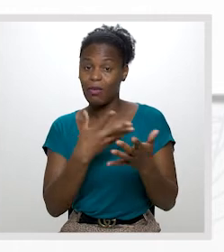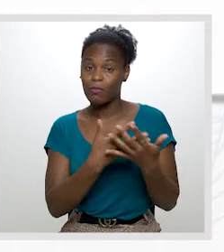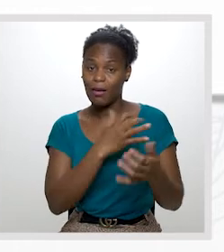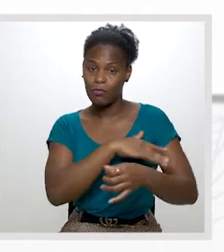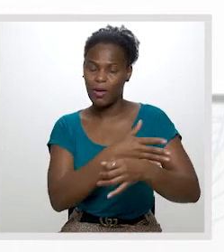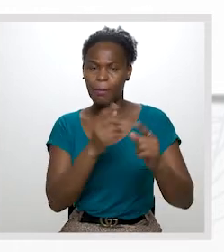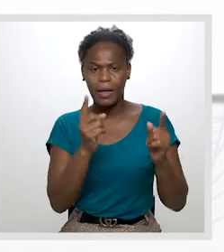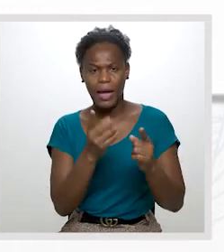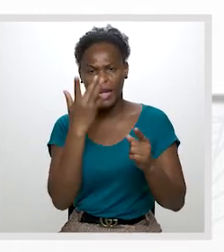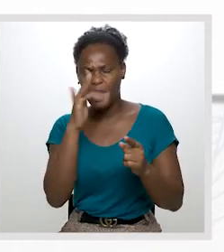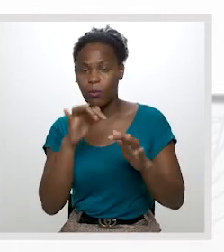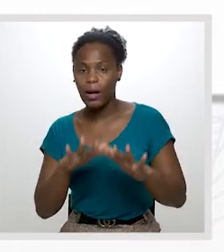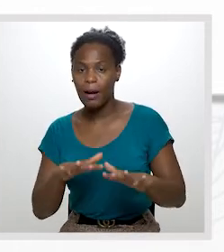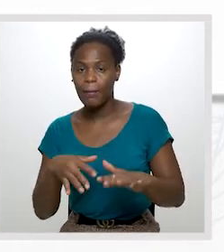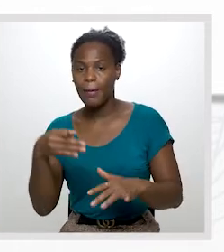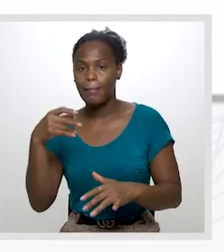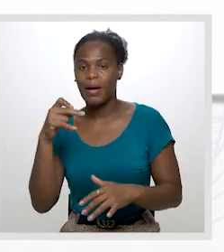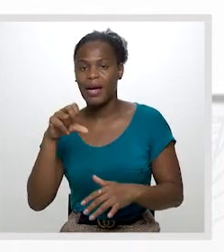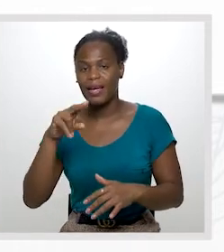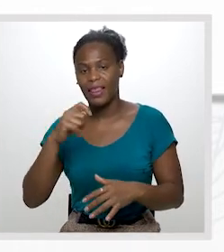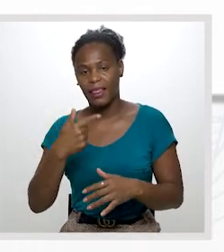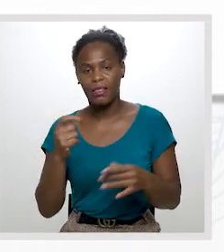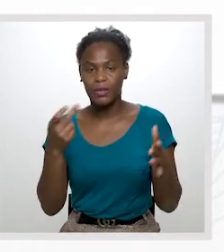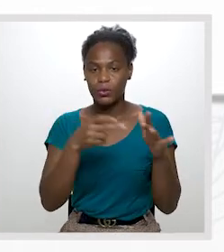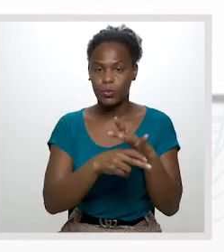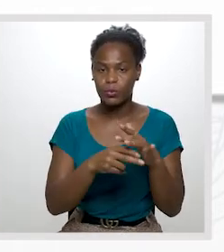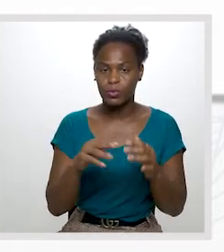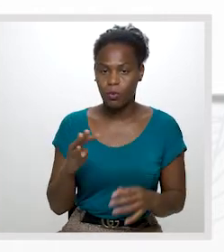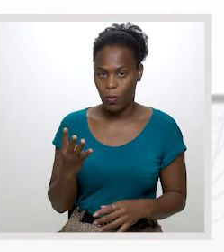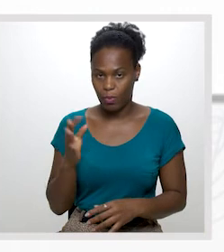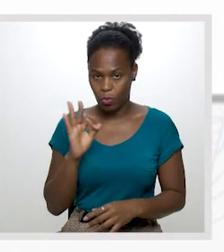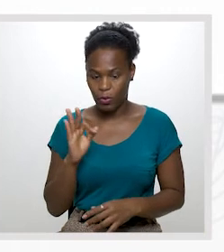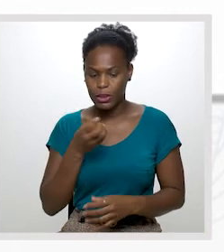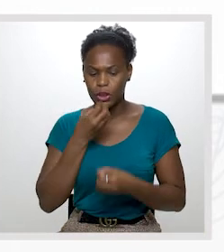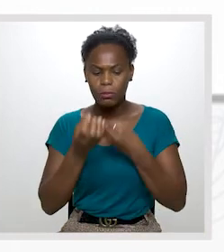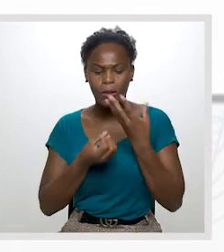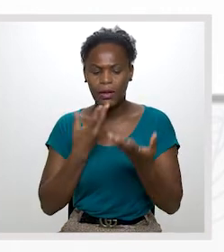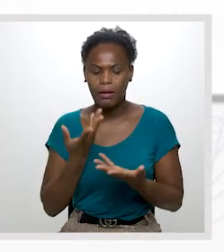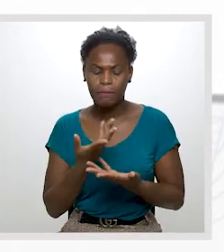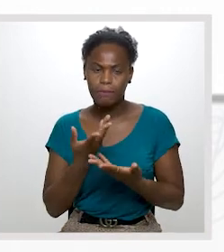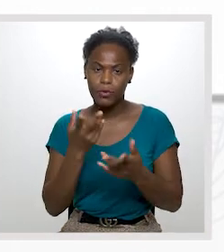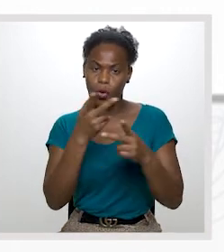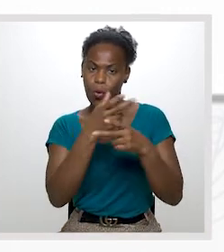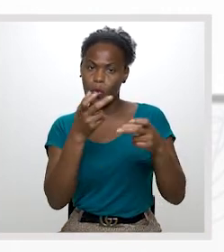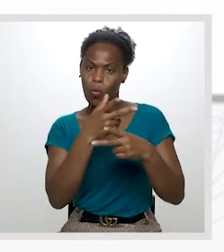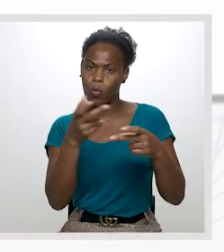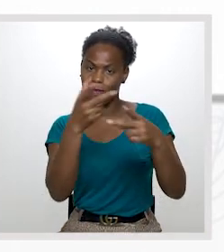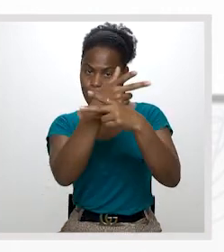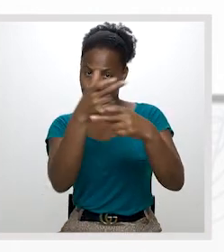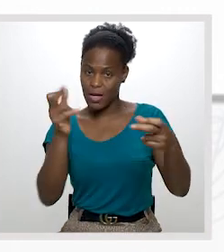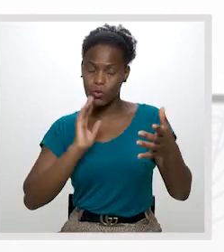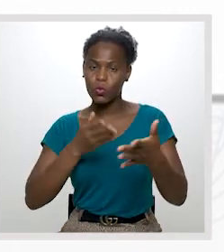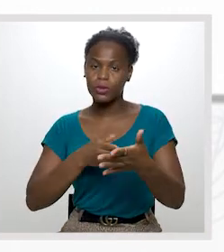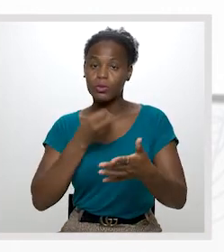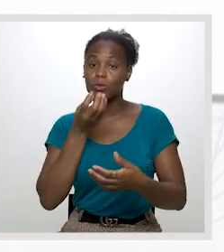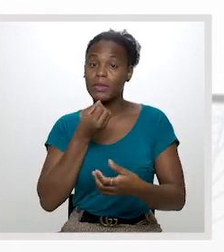Pequeno, negro e calmo, um paquete entrando. 4, explique o sentido do último verso.